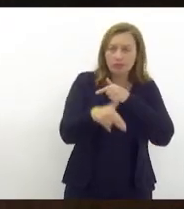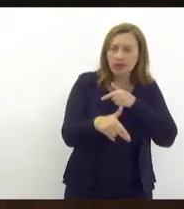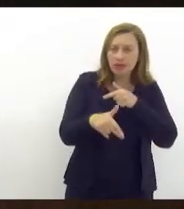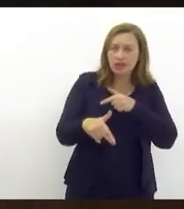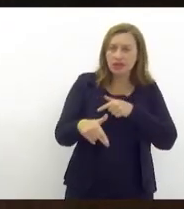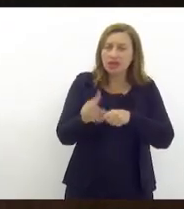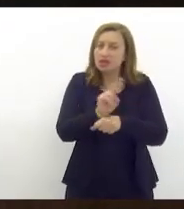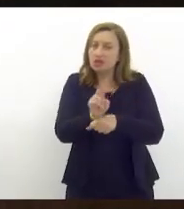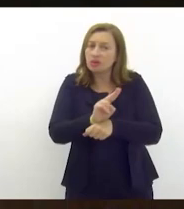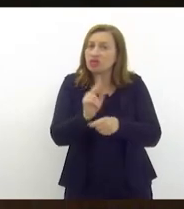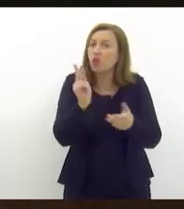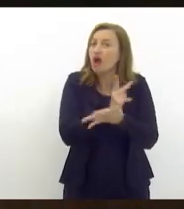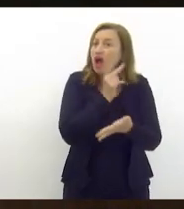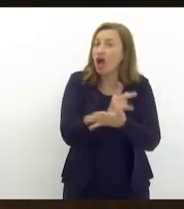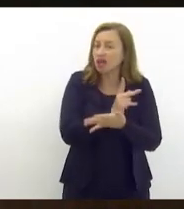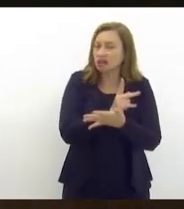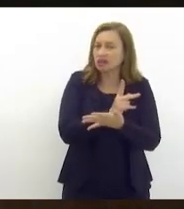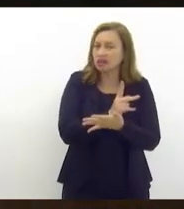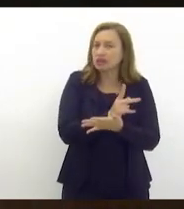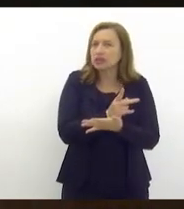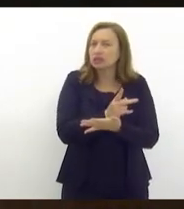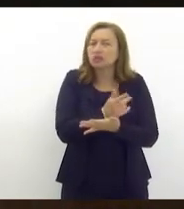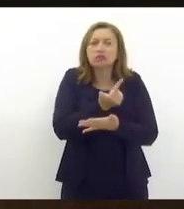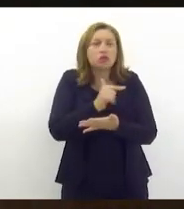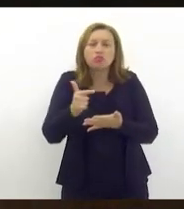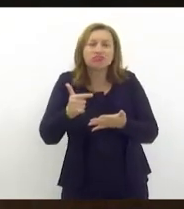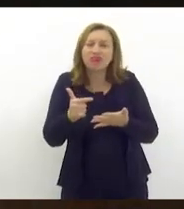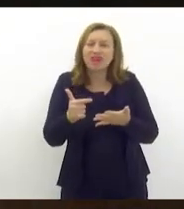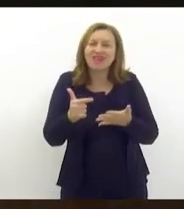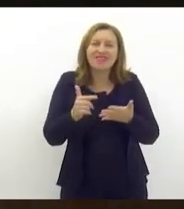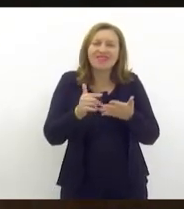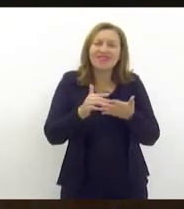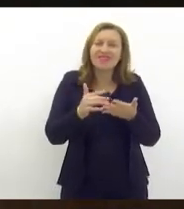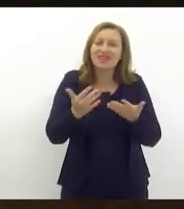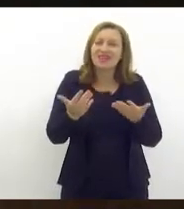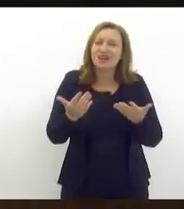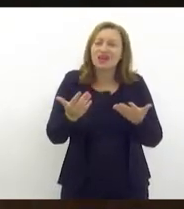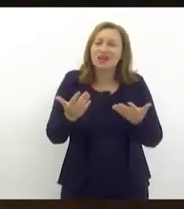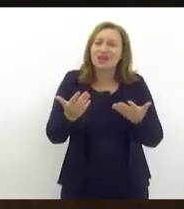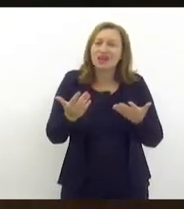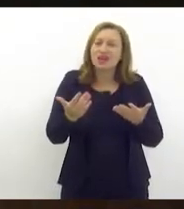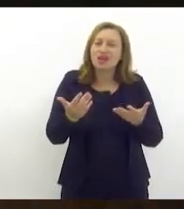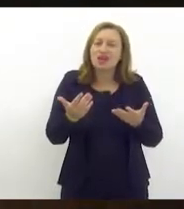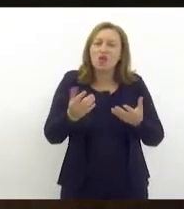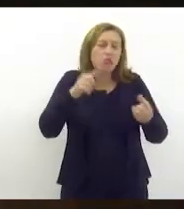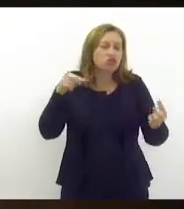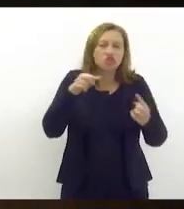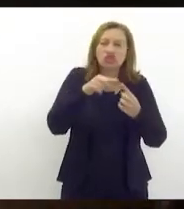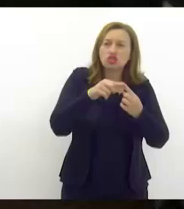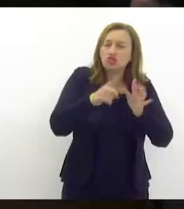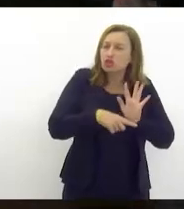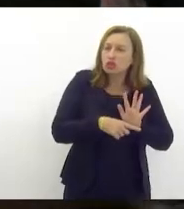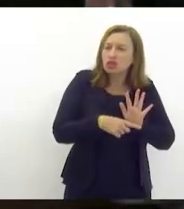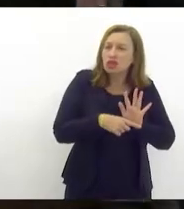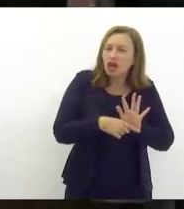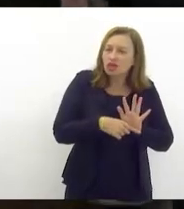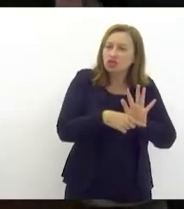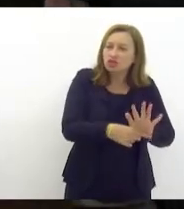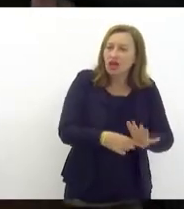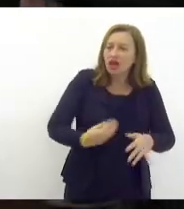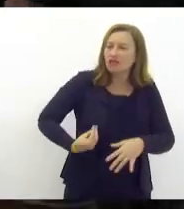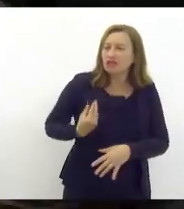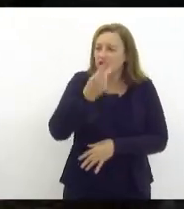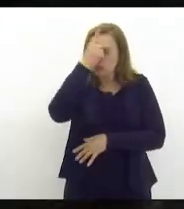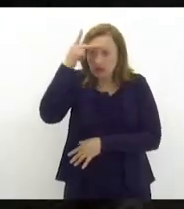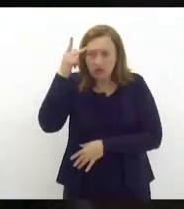fiscalizações, essas operações, que não têm intuito algum a zelar pela vida, pelo trânsito, pelo contrário. Tem